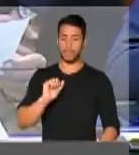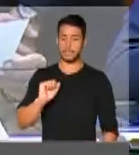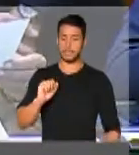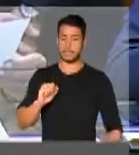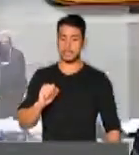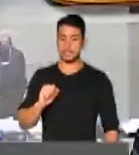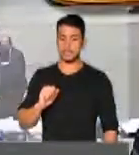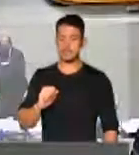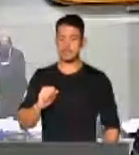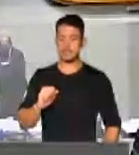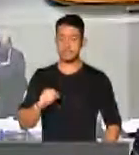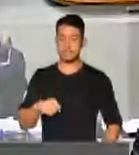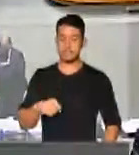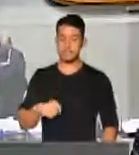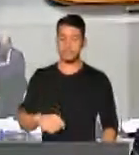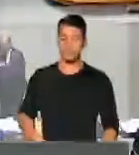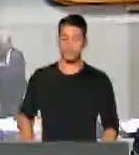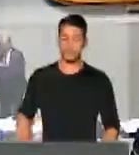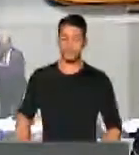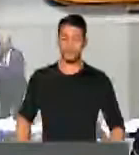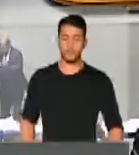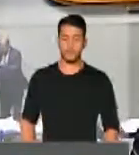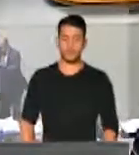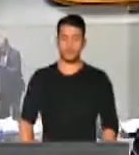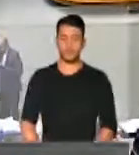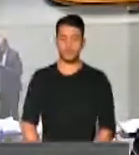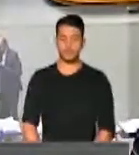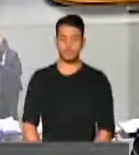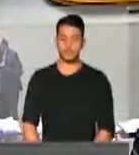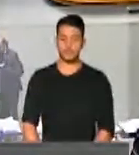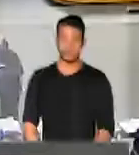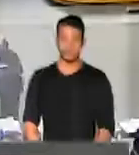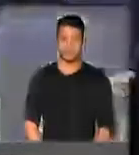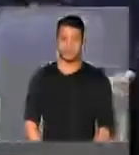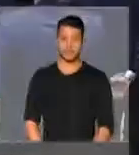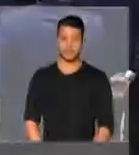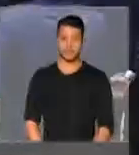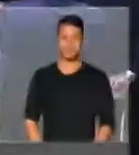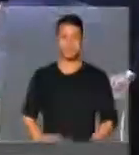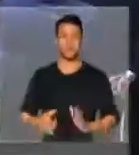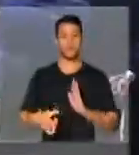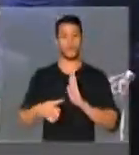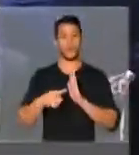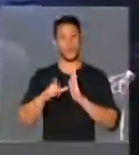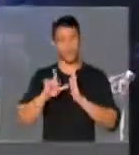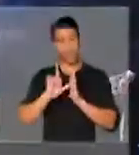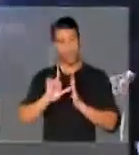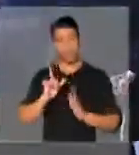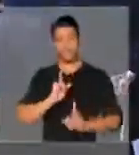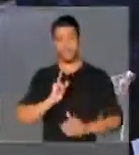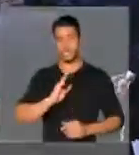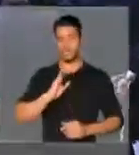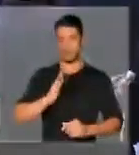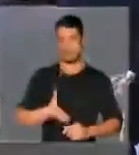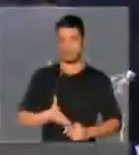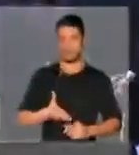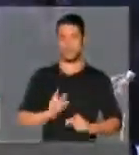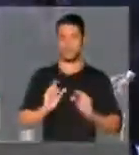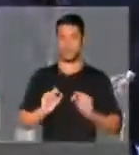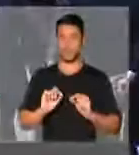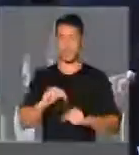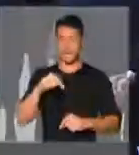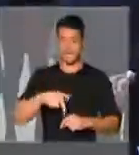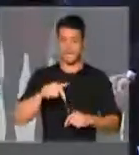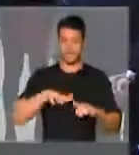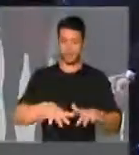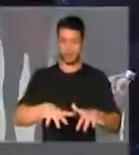PSB, presidente. PSB. PSB para orientação. Ontem nós realizamos aqui no plenário da Câmara